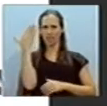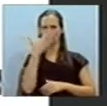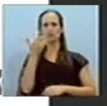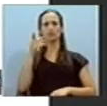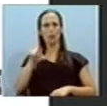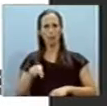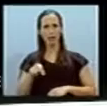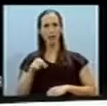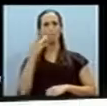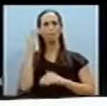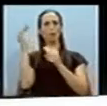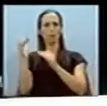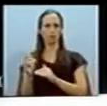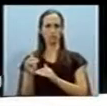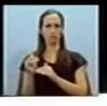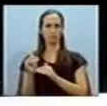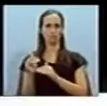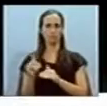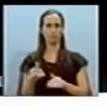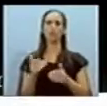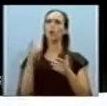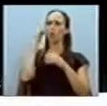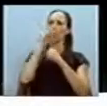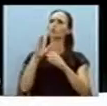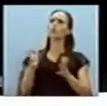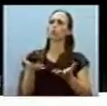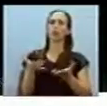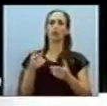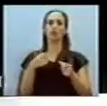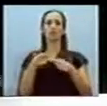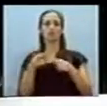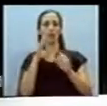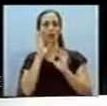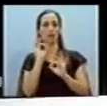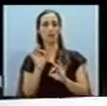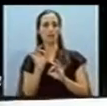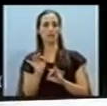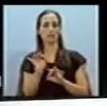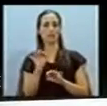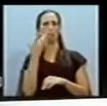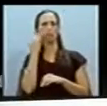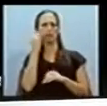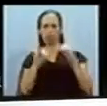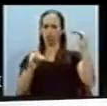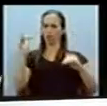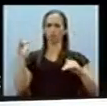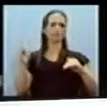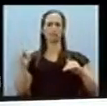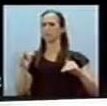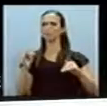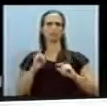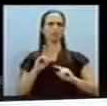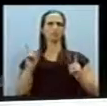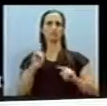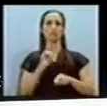uma diminuição do brilho. Ora, e qual é a conclusão? Estrelas deste tipo não exibem este tipo de quebras de brilho. Porquê? Porque estão a atravessar